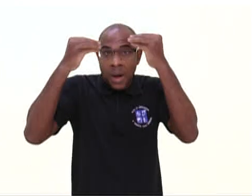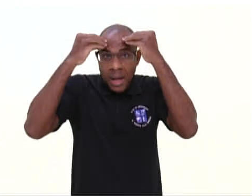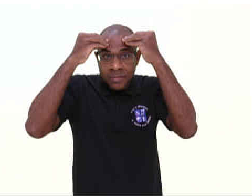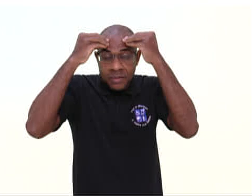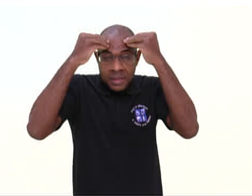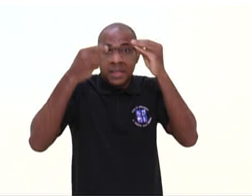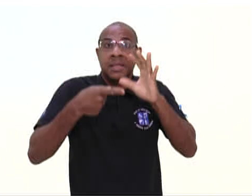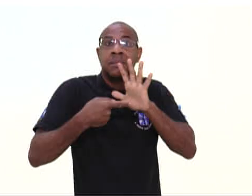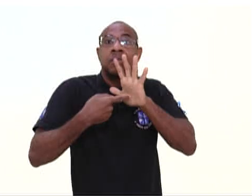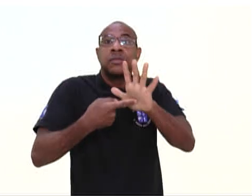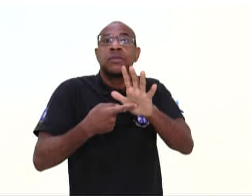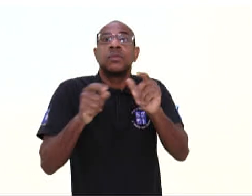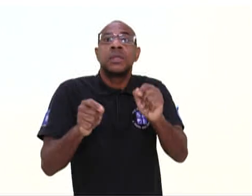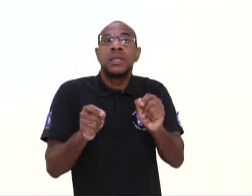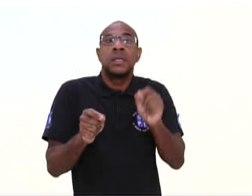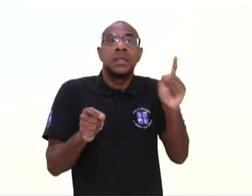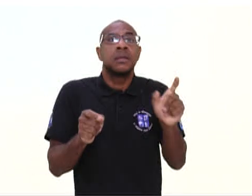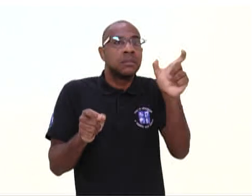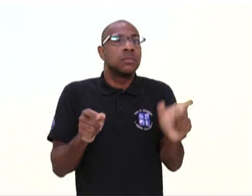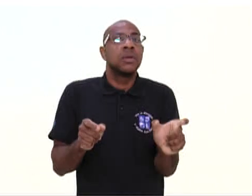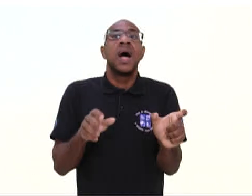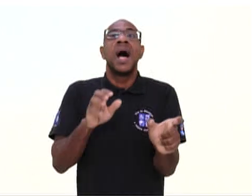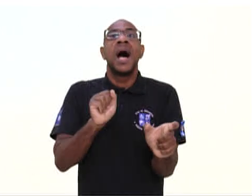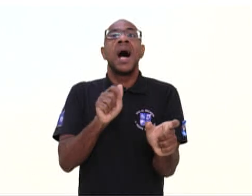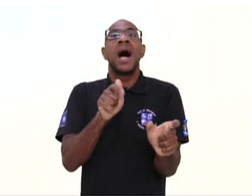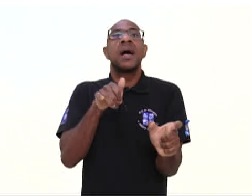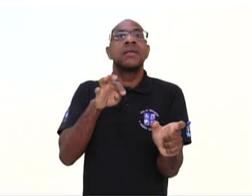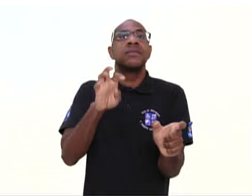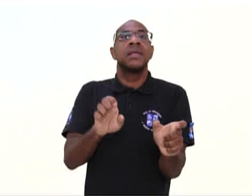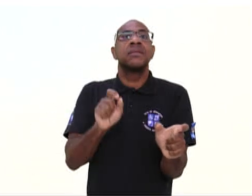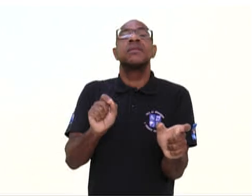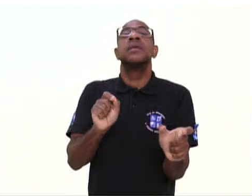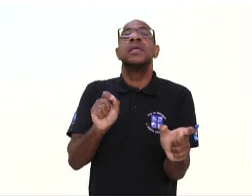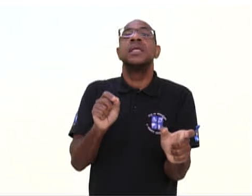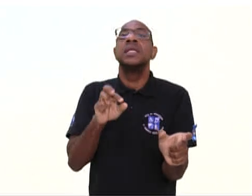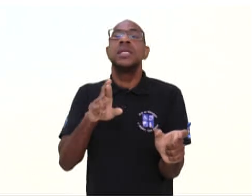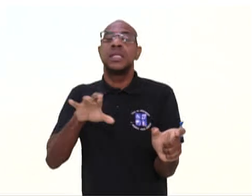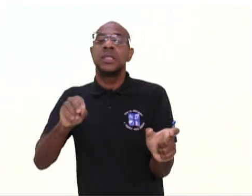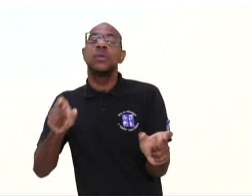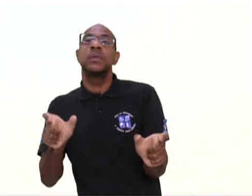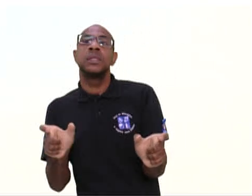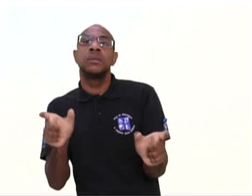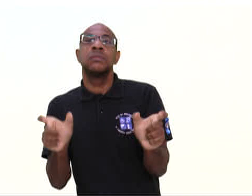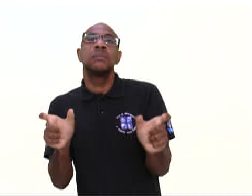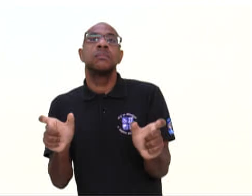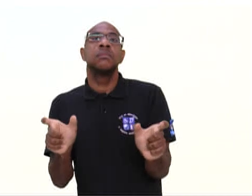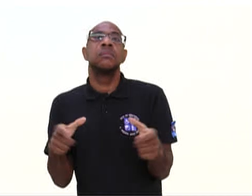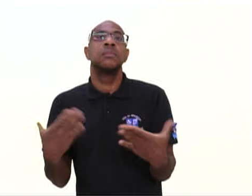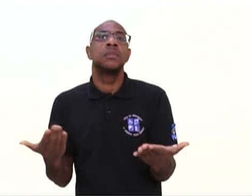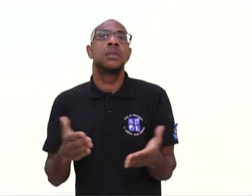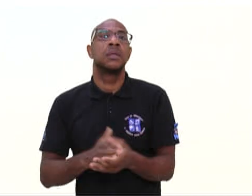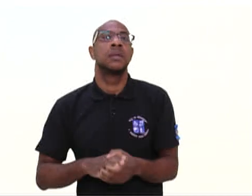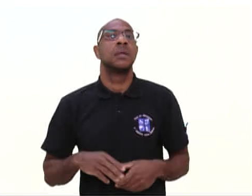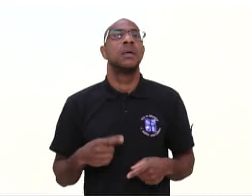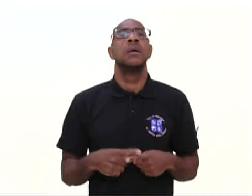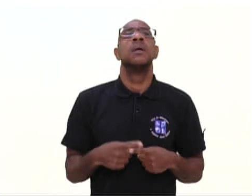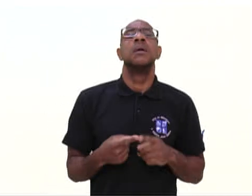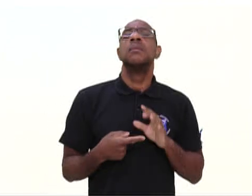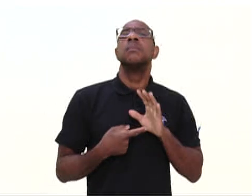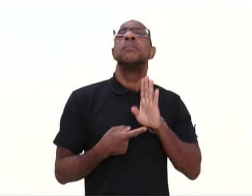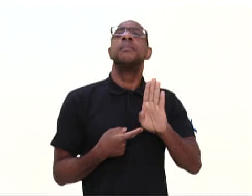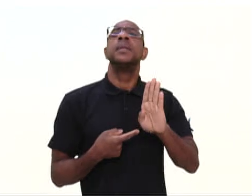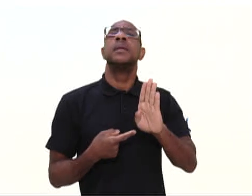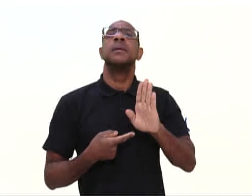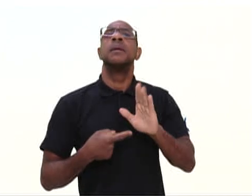a gente e os rios? Letra B. Por que esta estrofe se encerra abruptamente, de repente? Que efeito